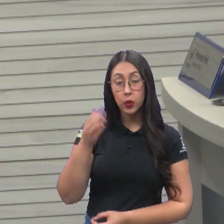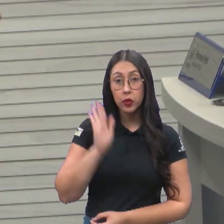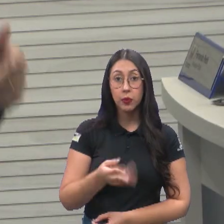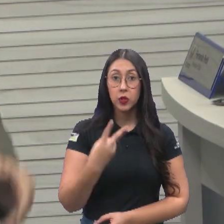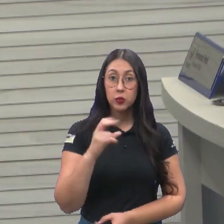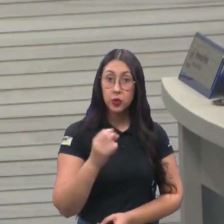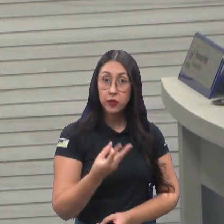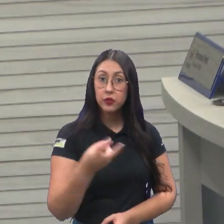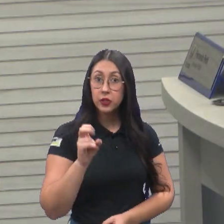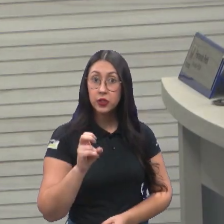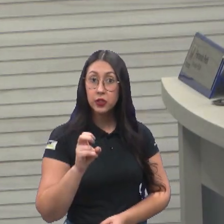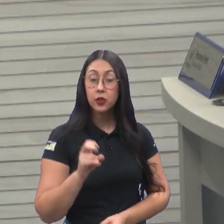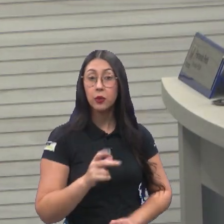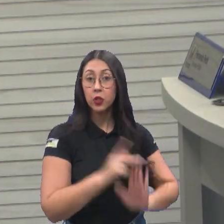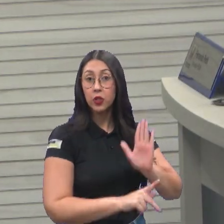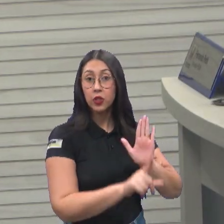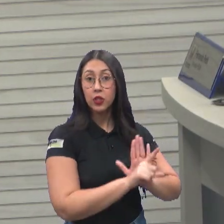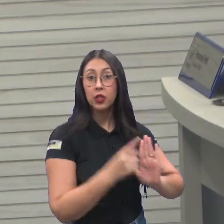19848/2025, PL